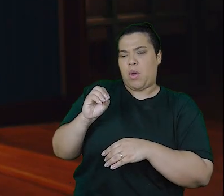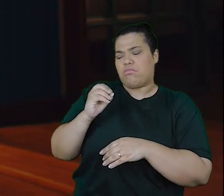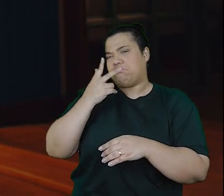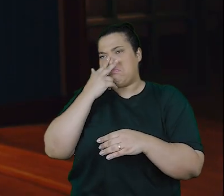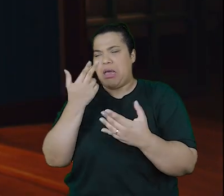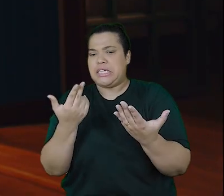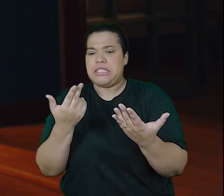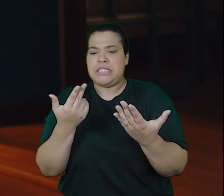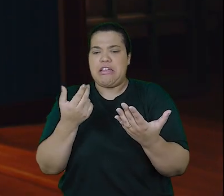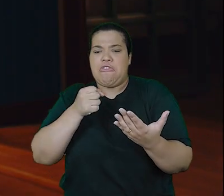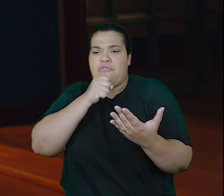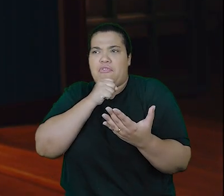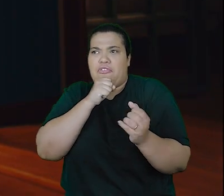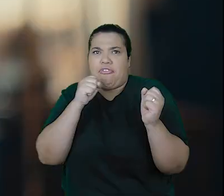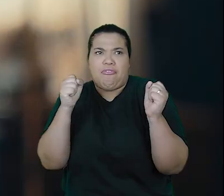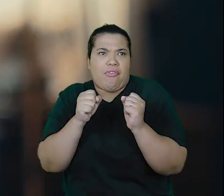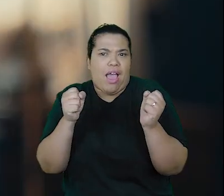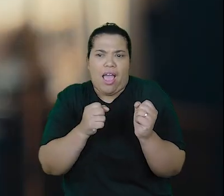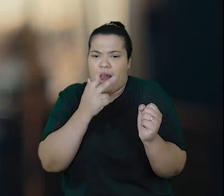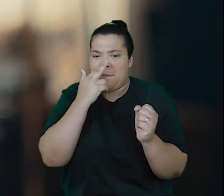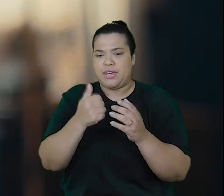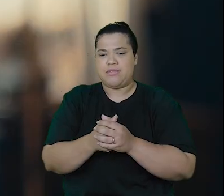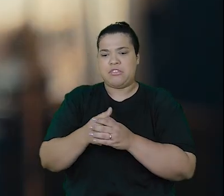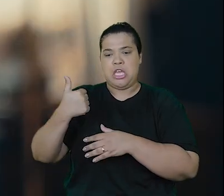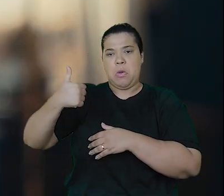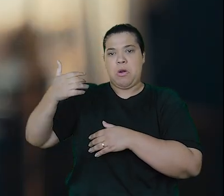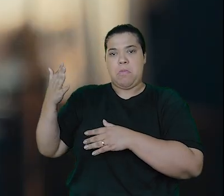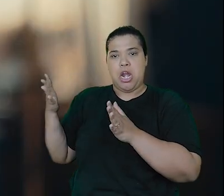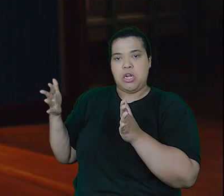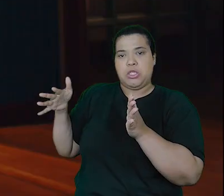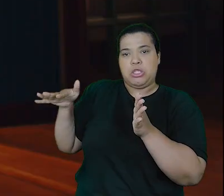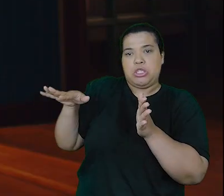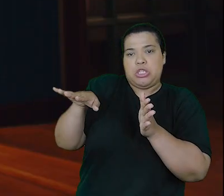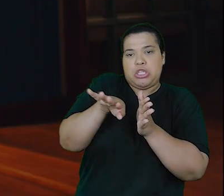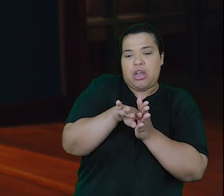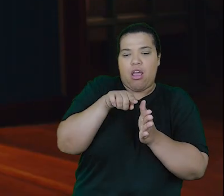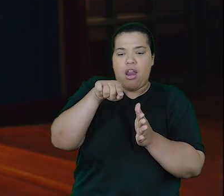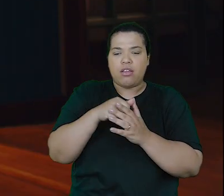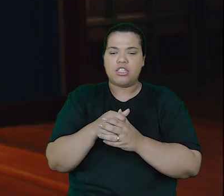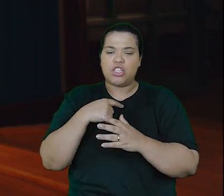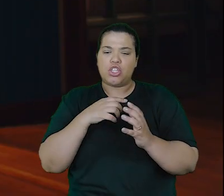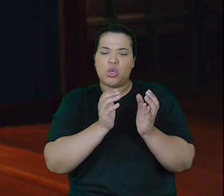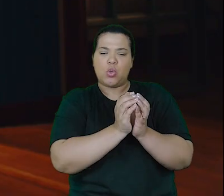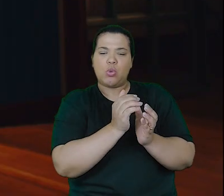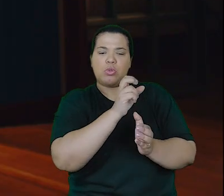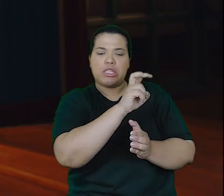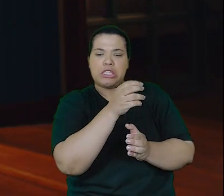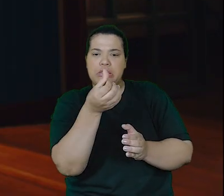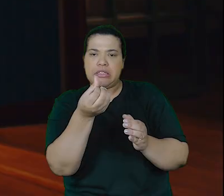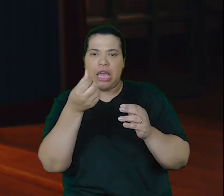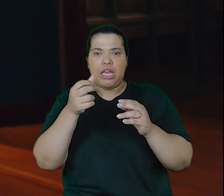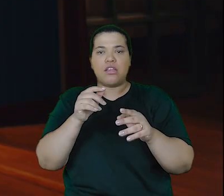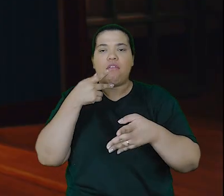era um velho que nossa, né? Que eram os primeiros que vieram aí, naquela grupinha de 5 ou 6 deles lá contando